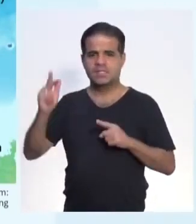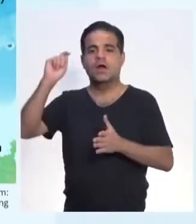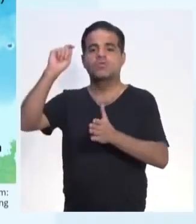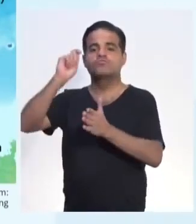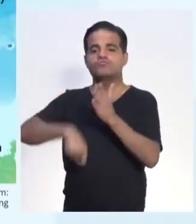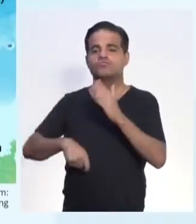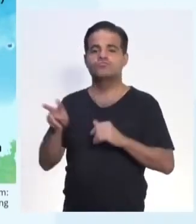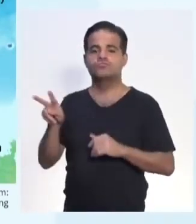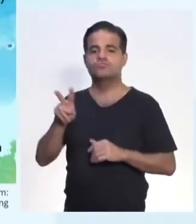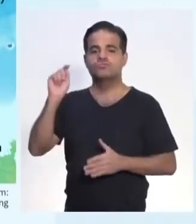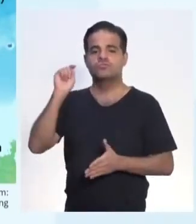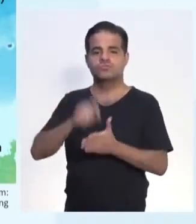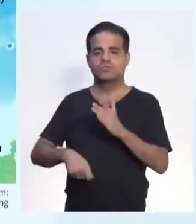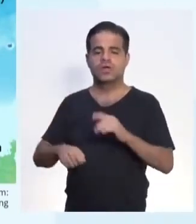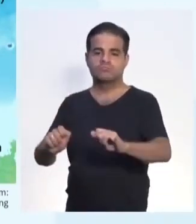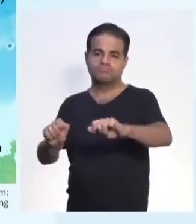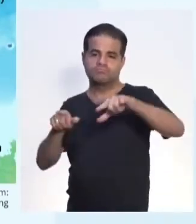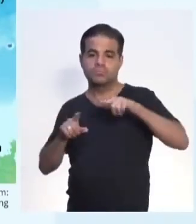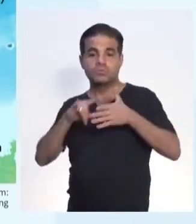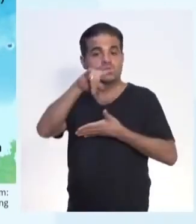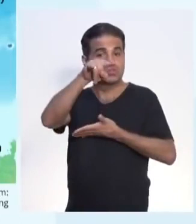um armistício,